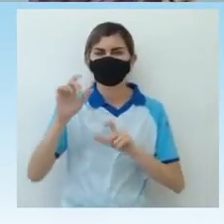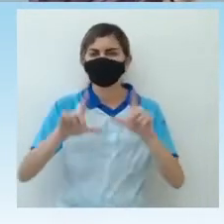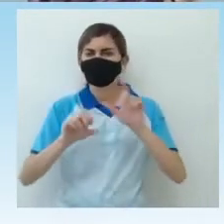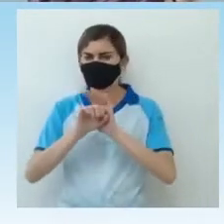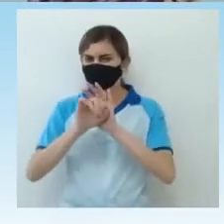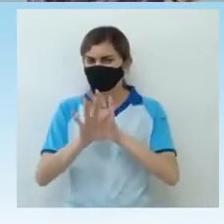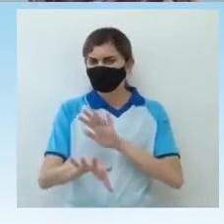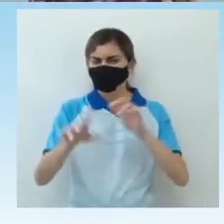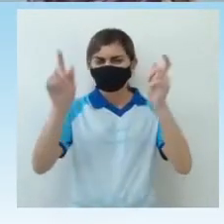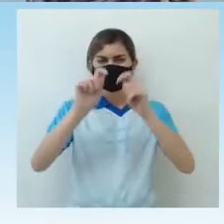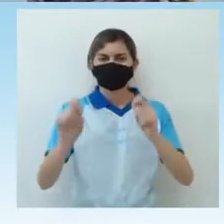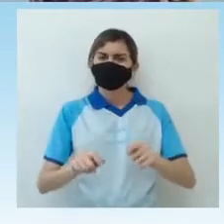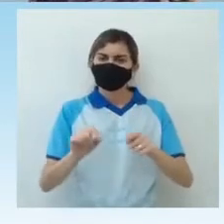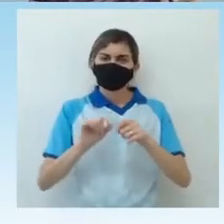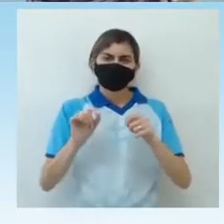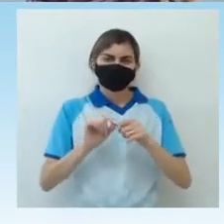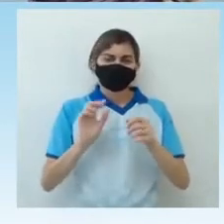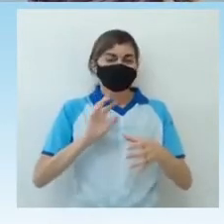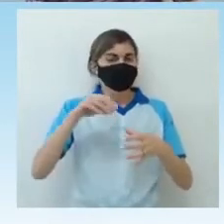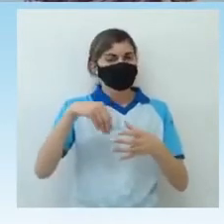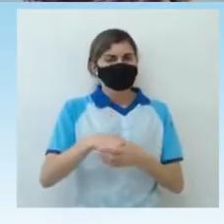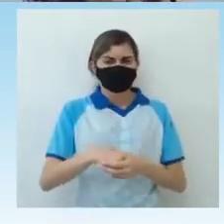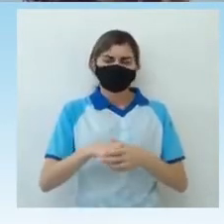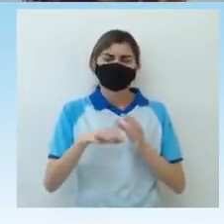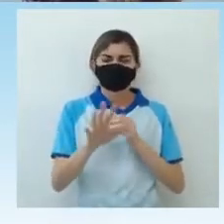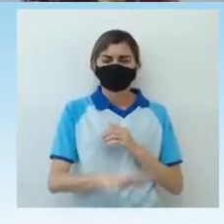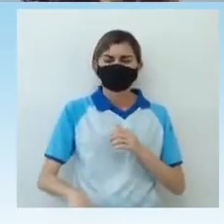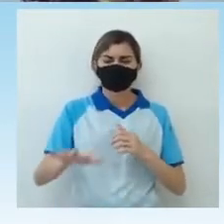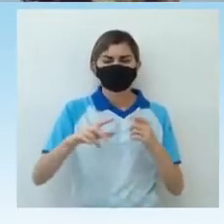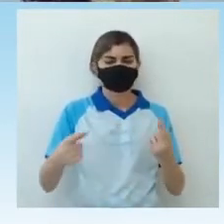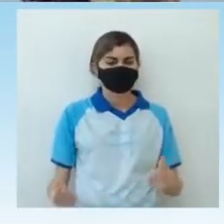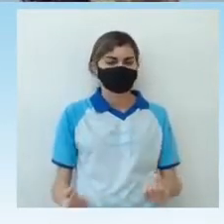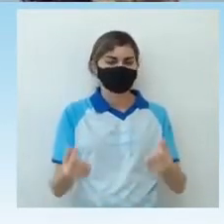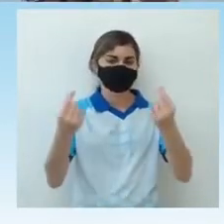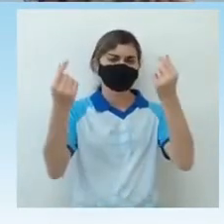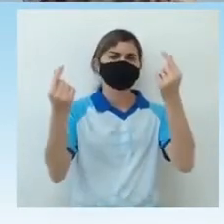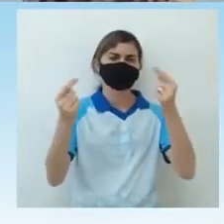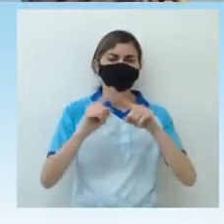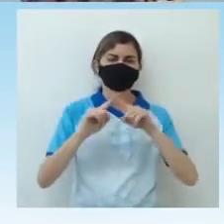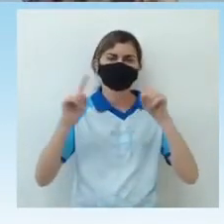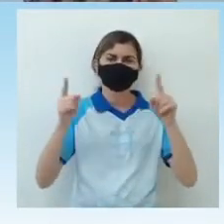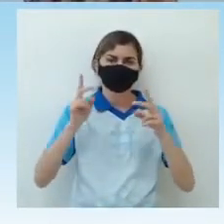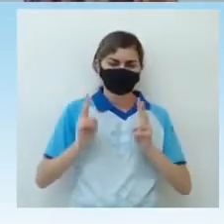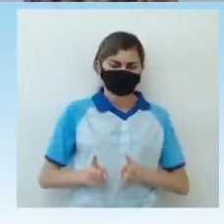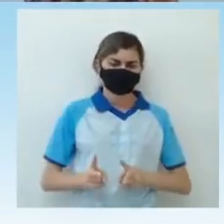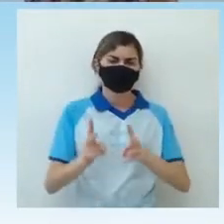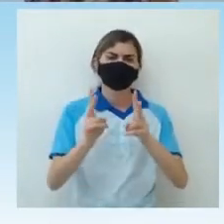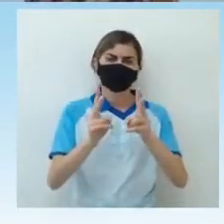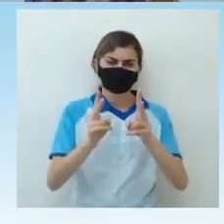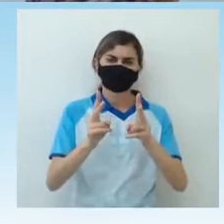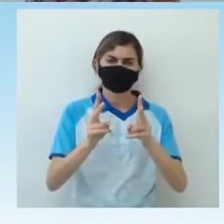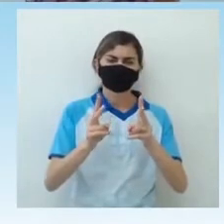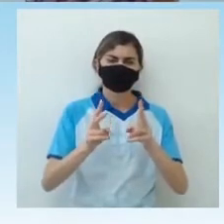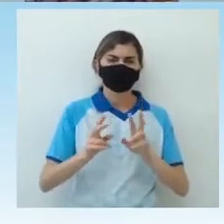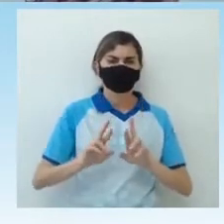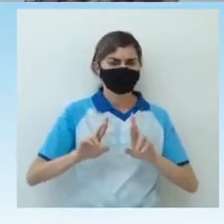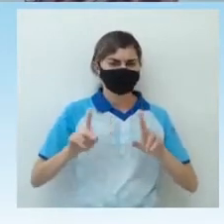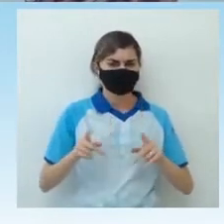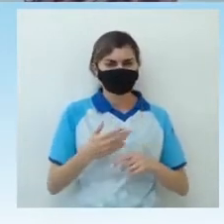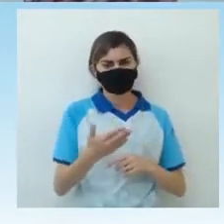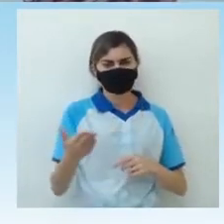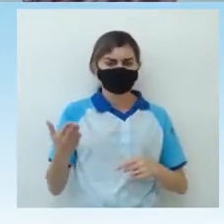mídia, portanto, é produzida dentro desses meios econômicos vigentes, mas segue na direção contrária